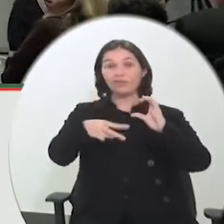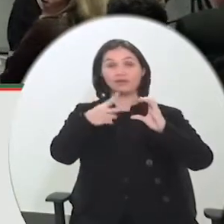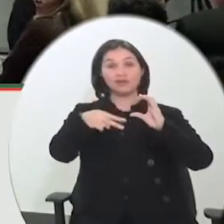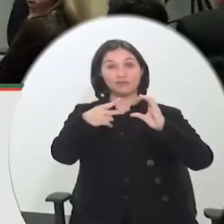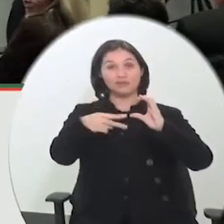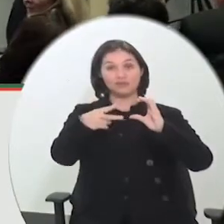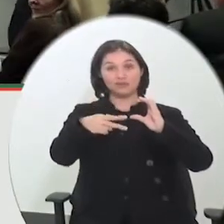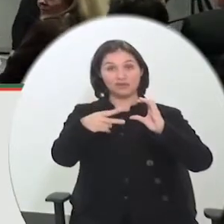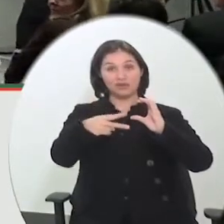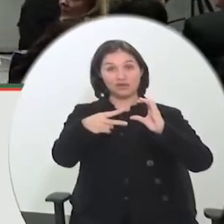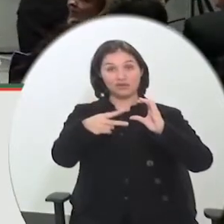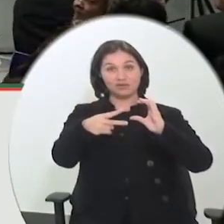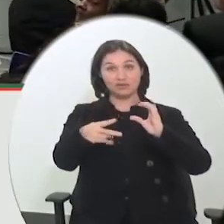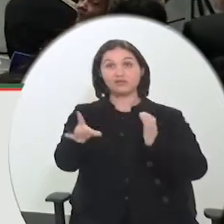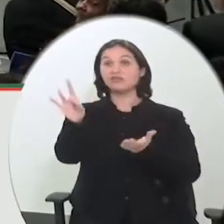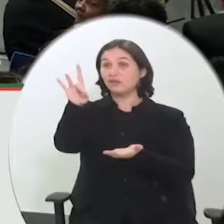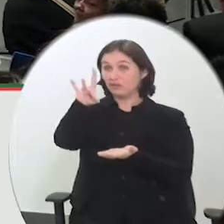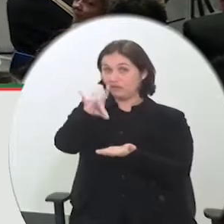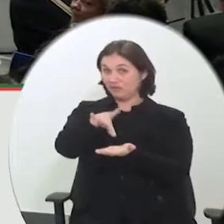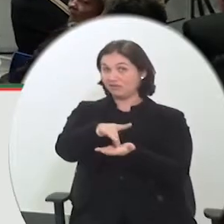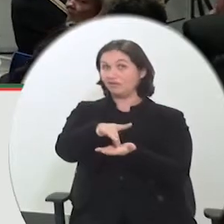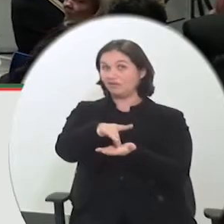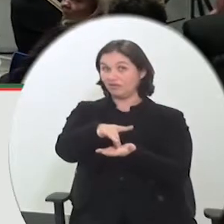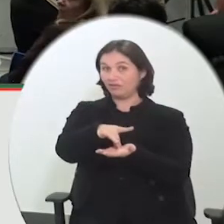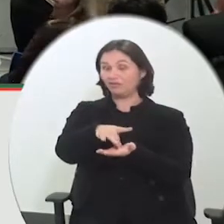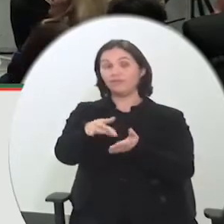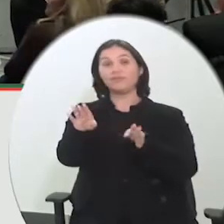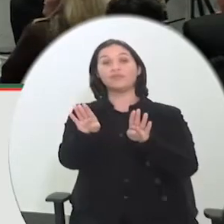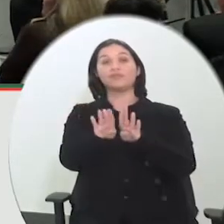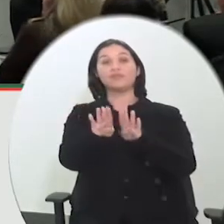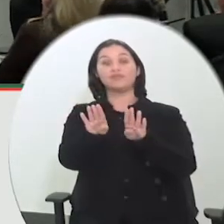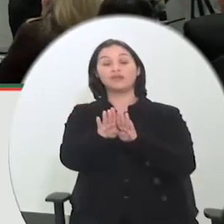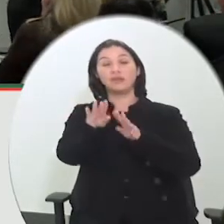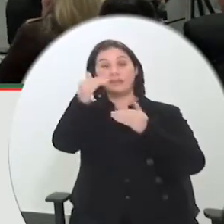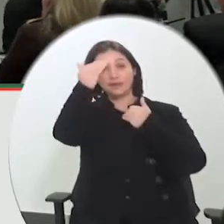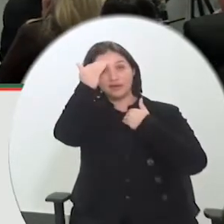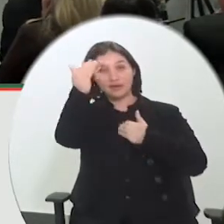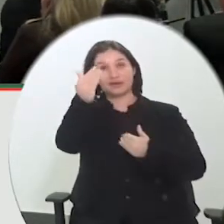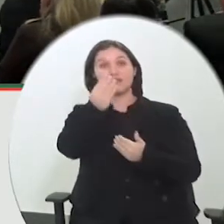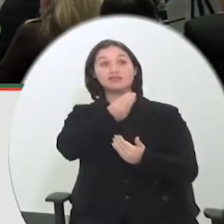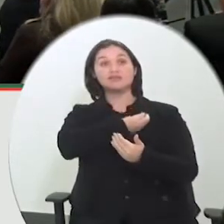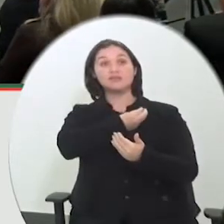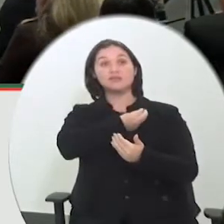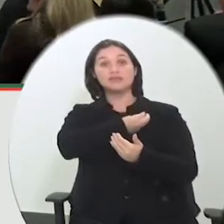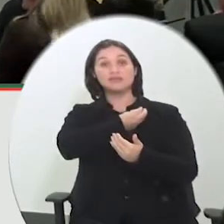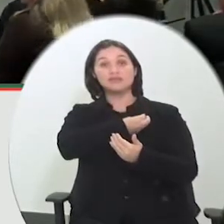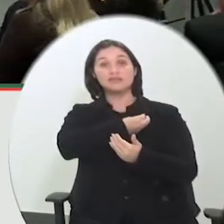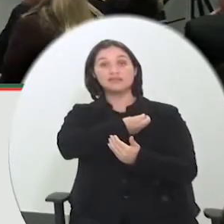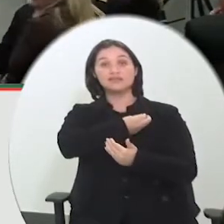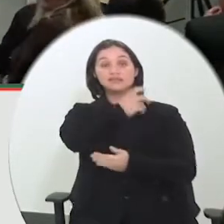facebook.com/Câmara Criciúma. Destacamos e agradecemos as ilustres presenças das seguintes autoridades.